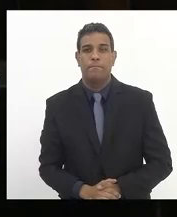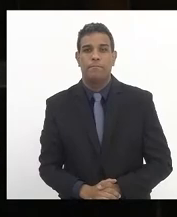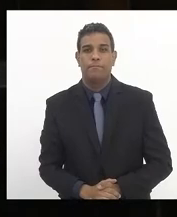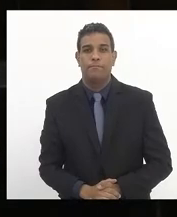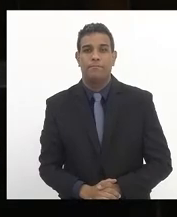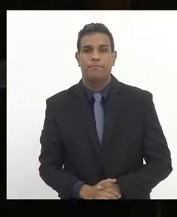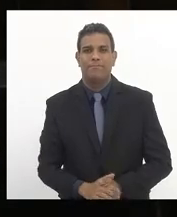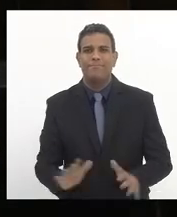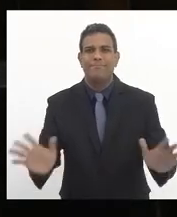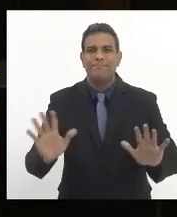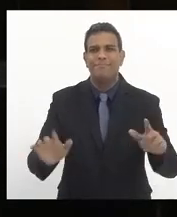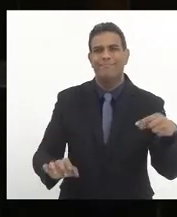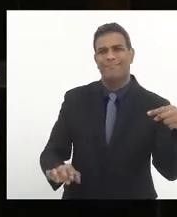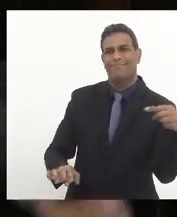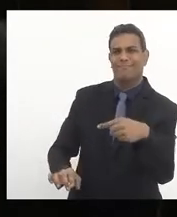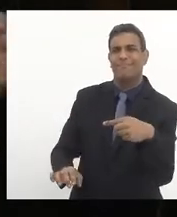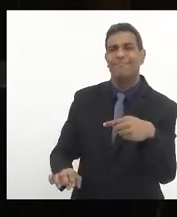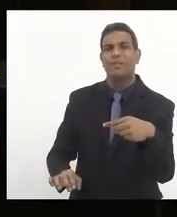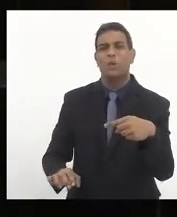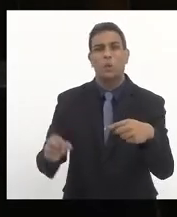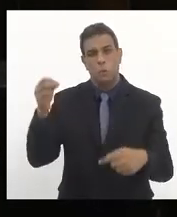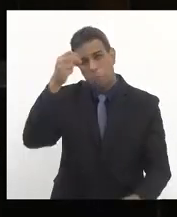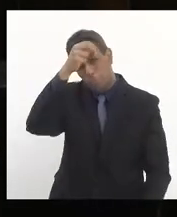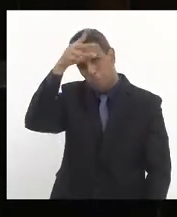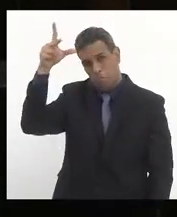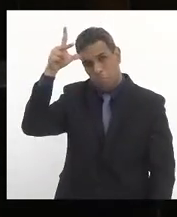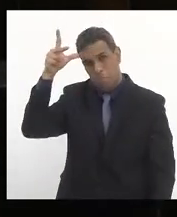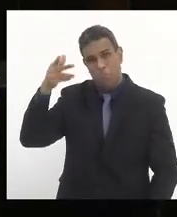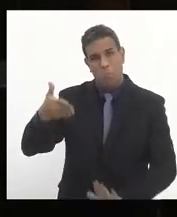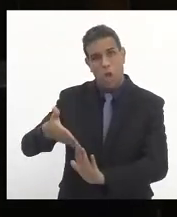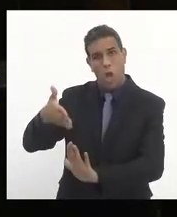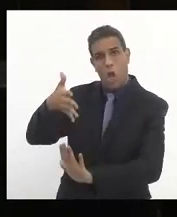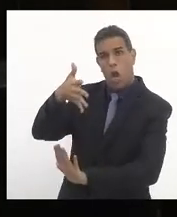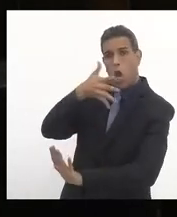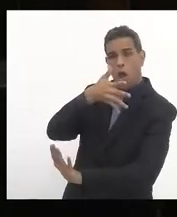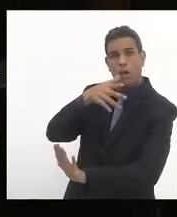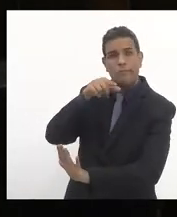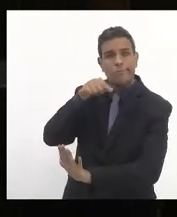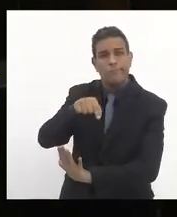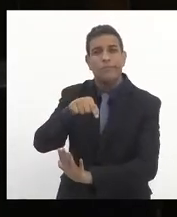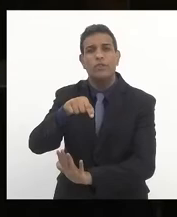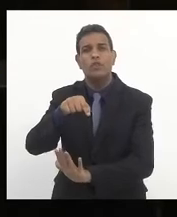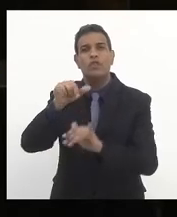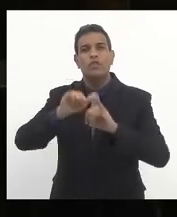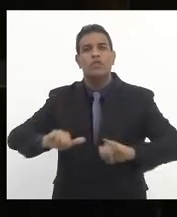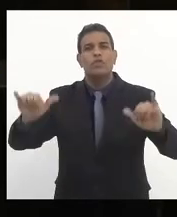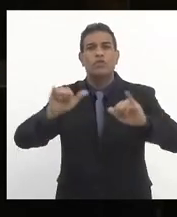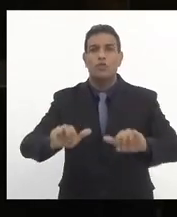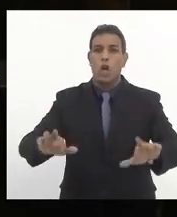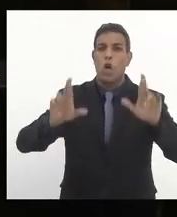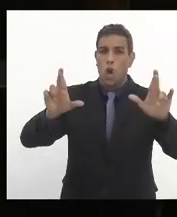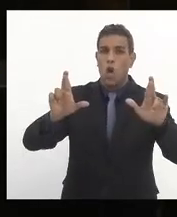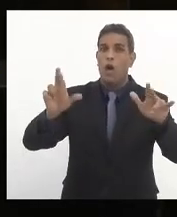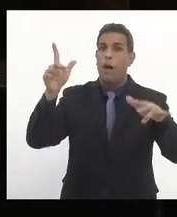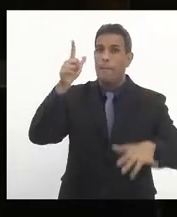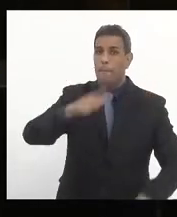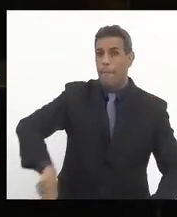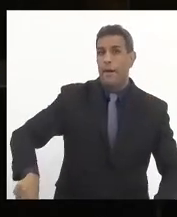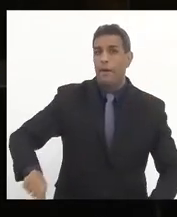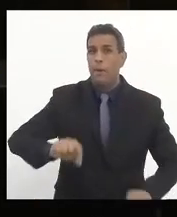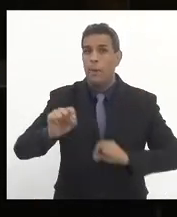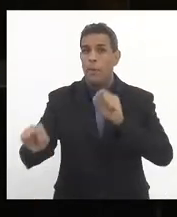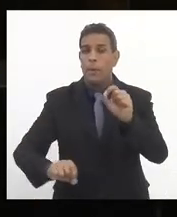Mas, não satisfeito, o prefeito, antes desse ofício, que eu espero, repito, não